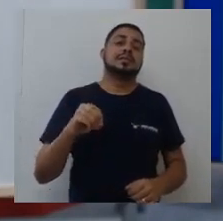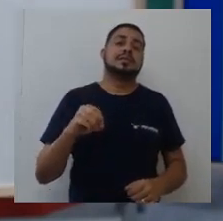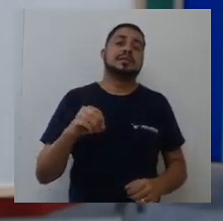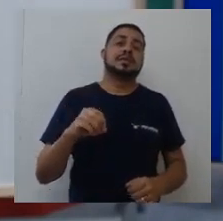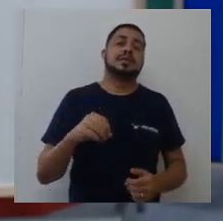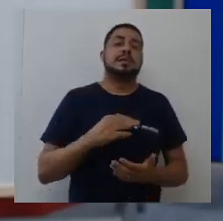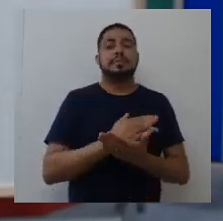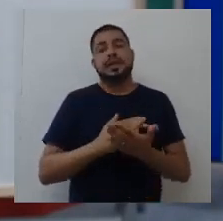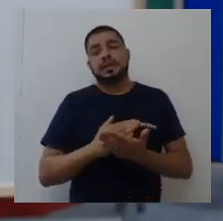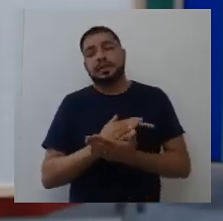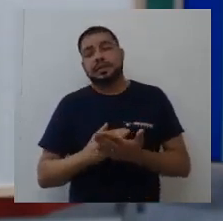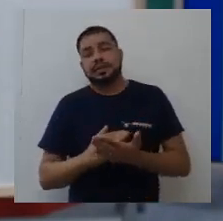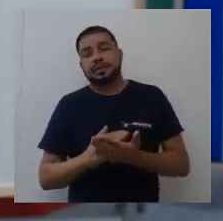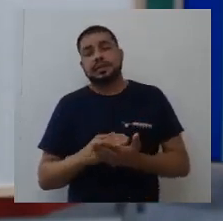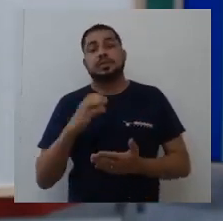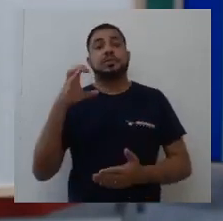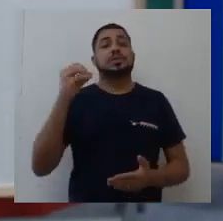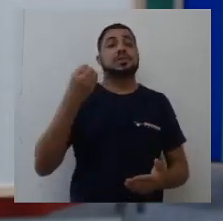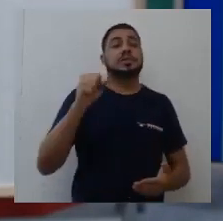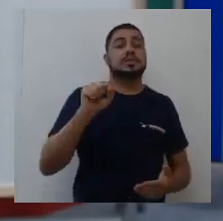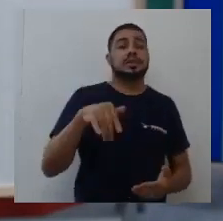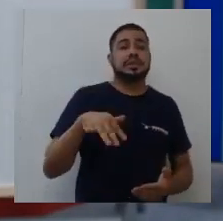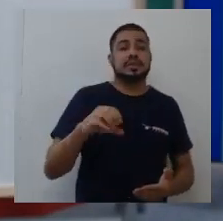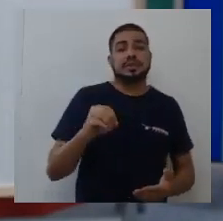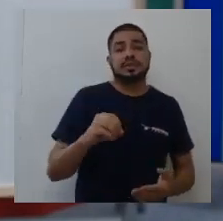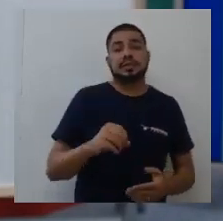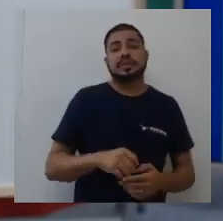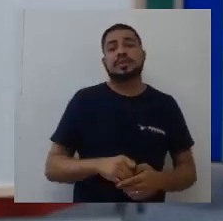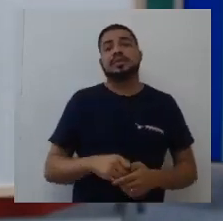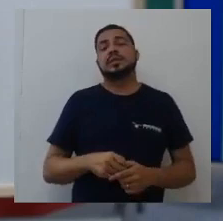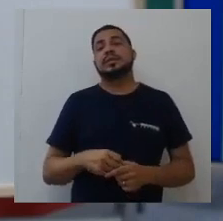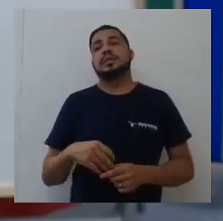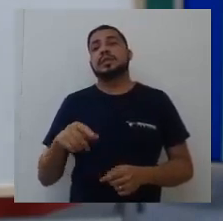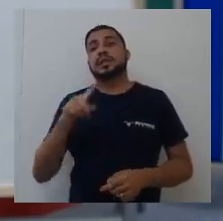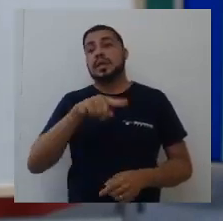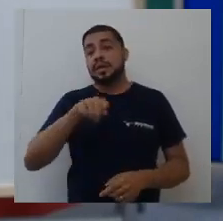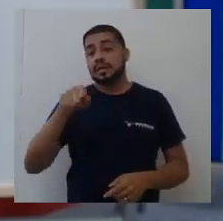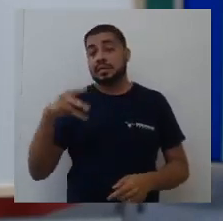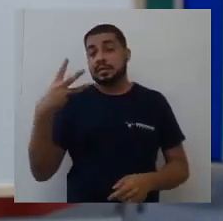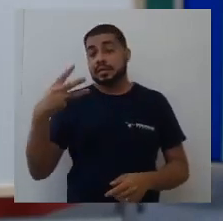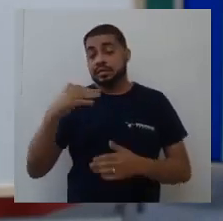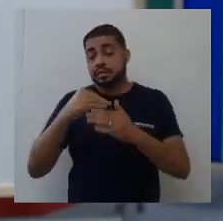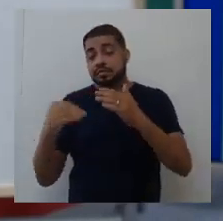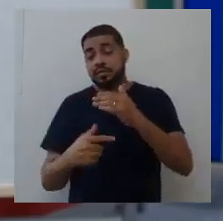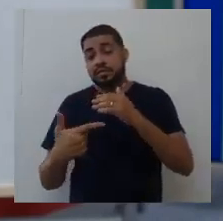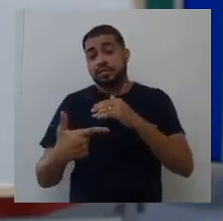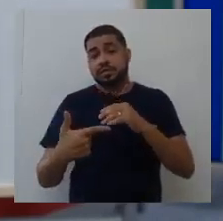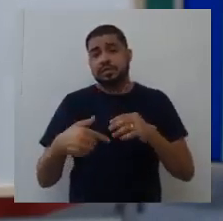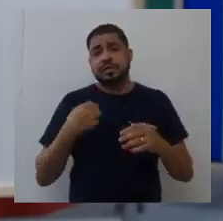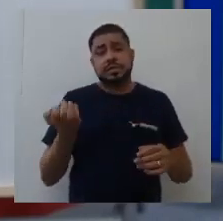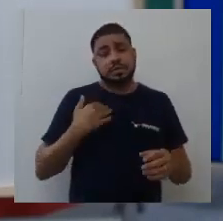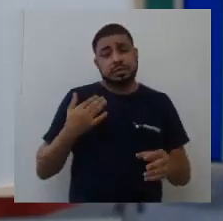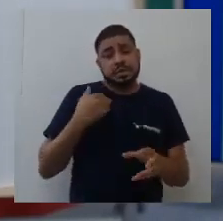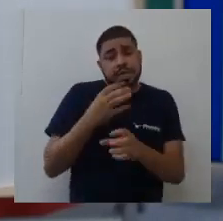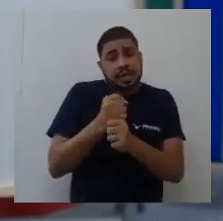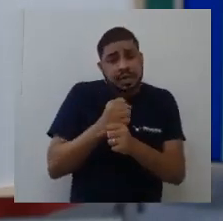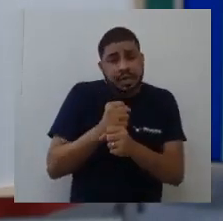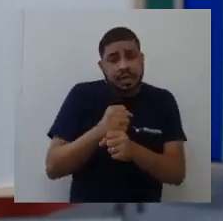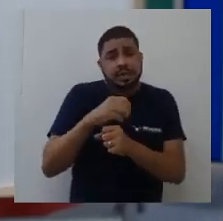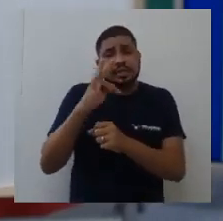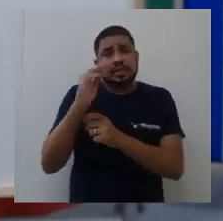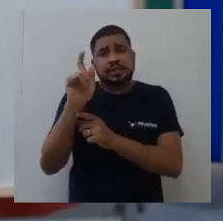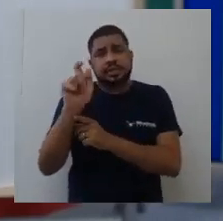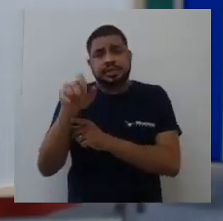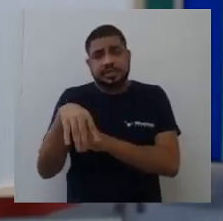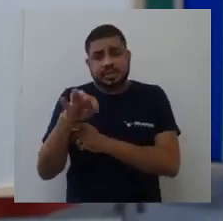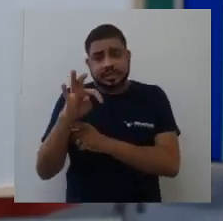meio. O cosseno de 30 é raiz de 3 sobre 2. Se eu quiser, por acaso, calcular a tangente de